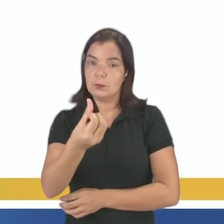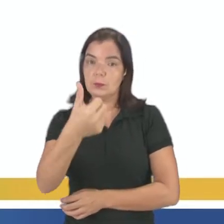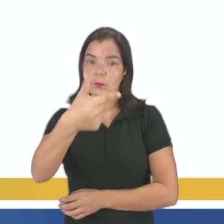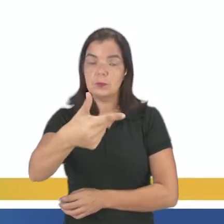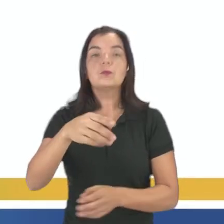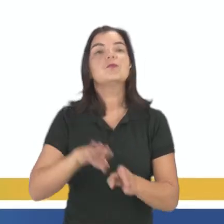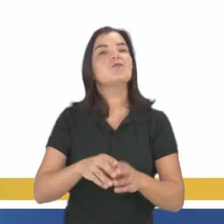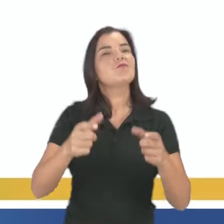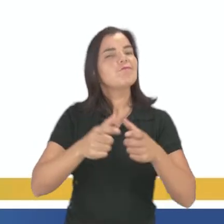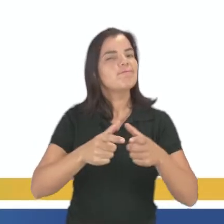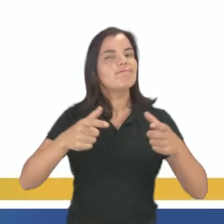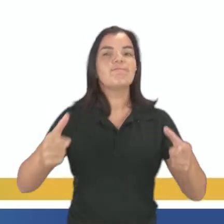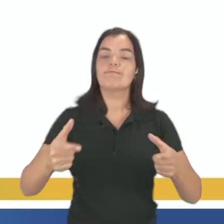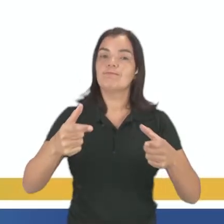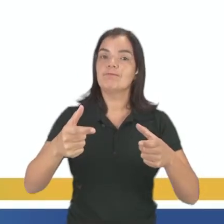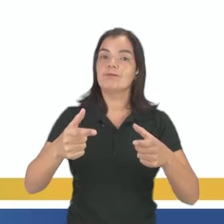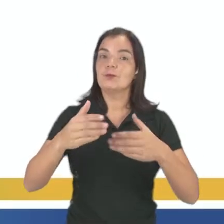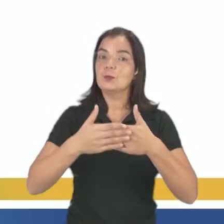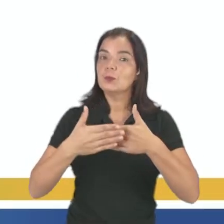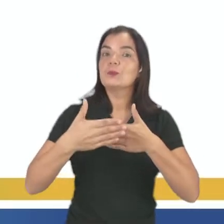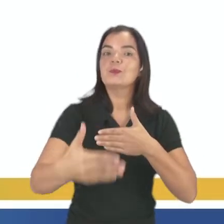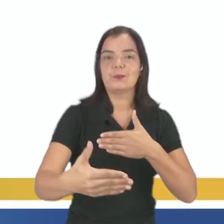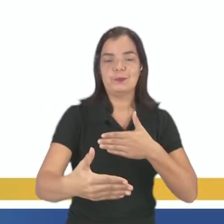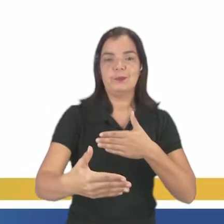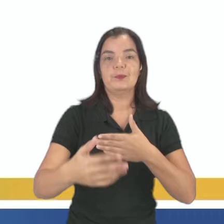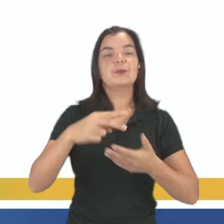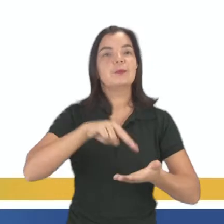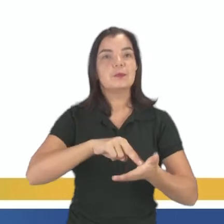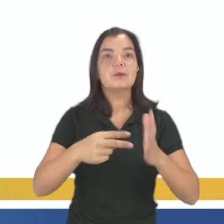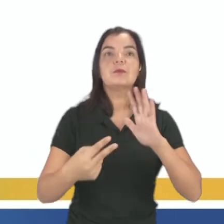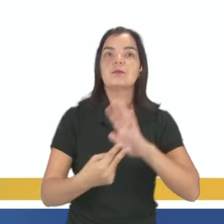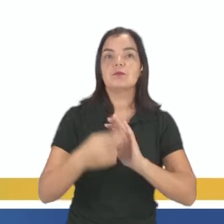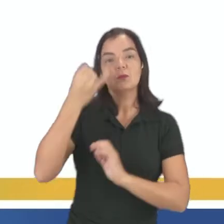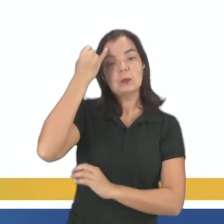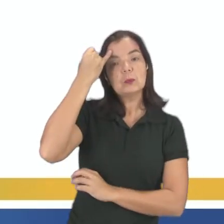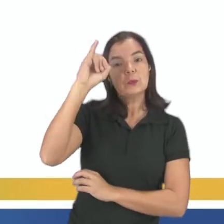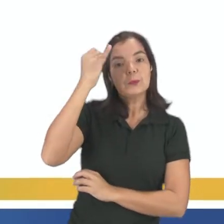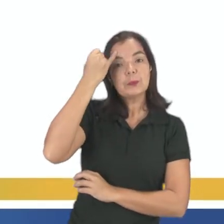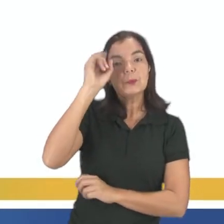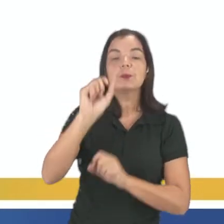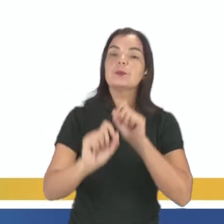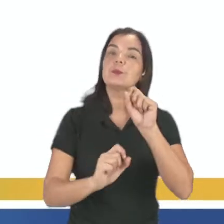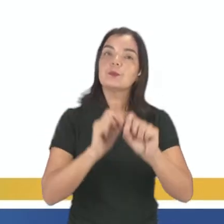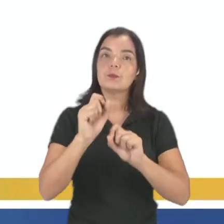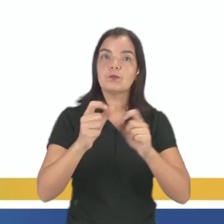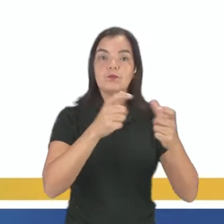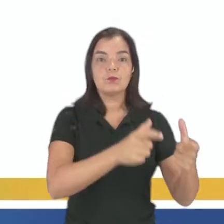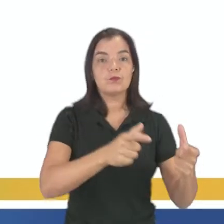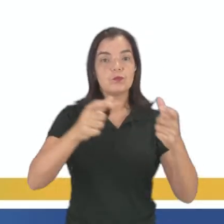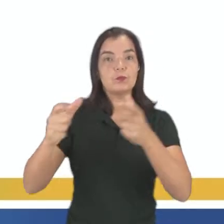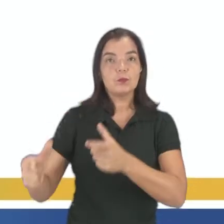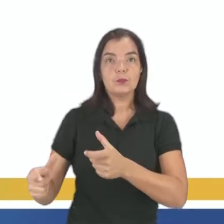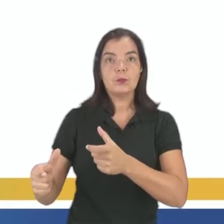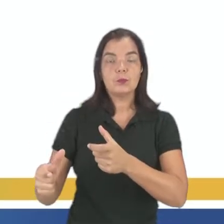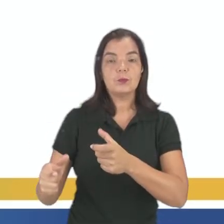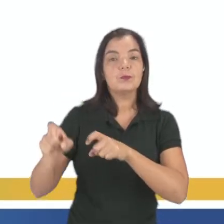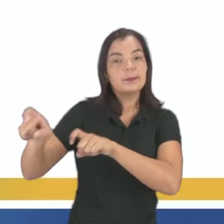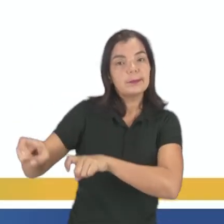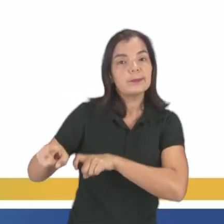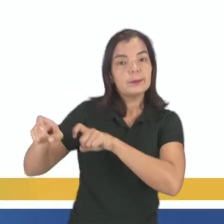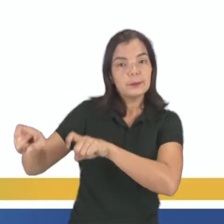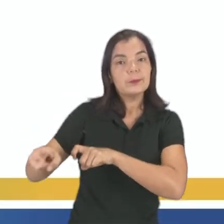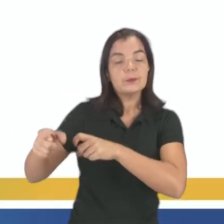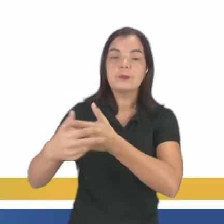gente tem o grande salto para frente, né? Que o Mao Tse Tung, ele cria, então, deslocamento de subsídios